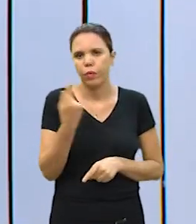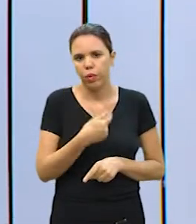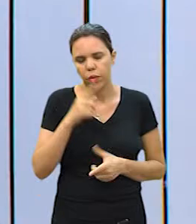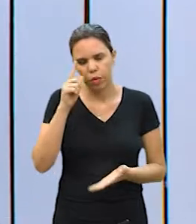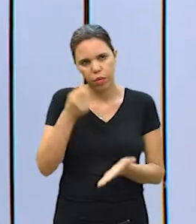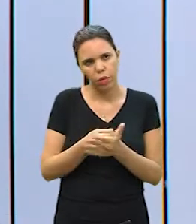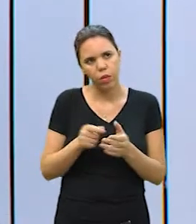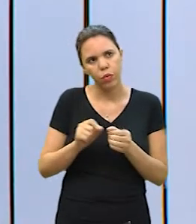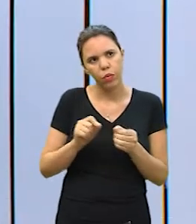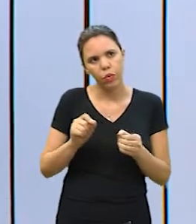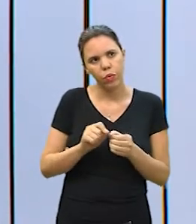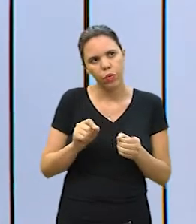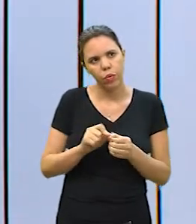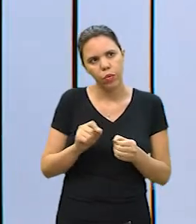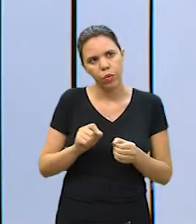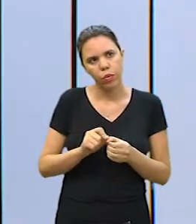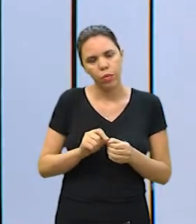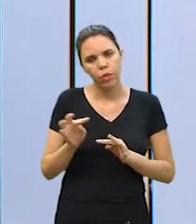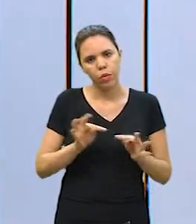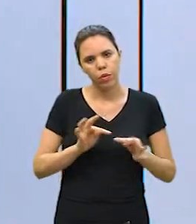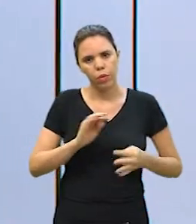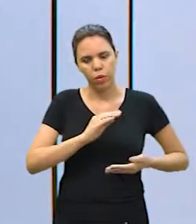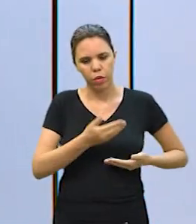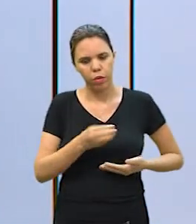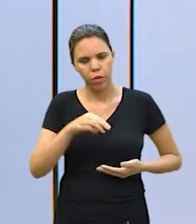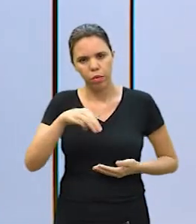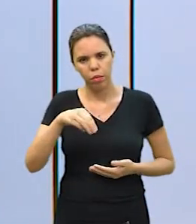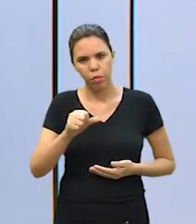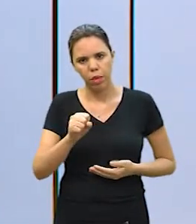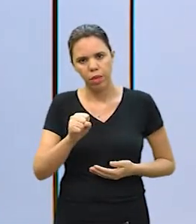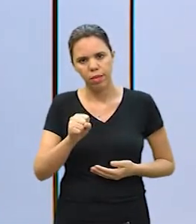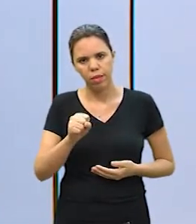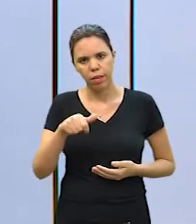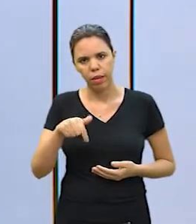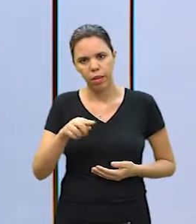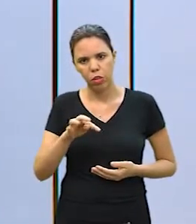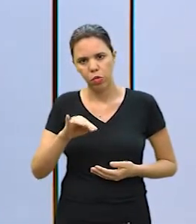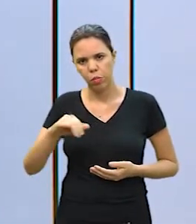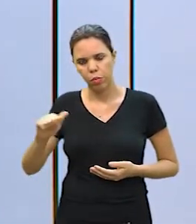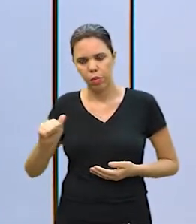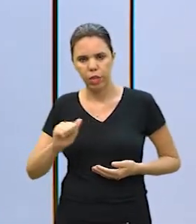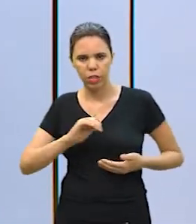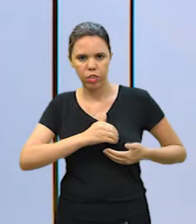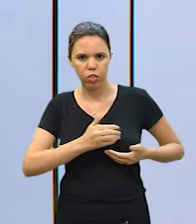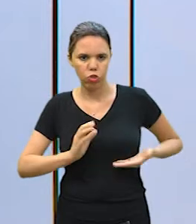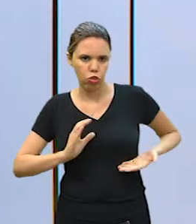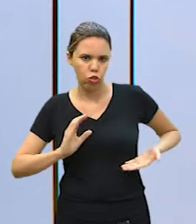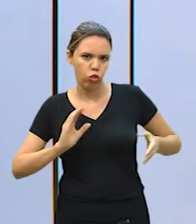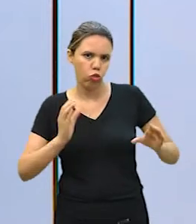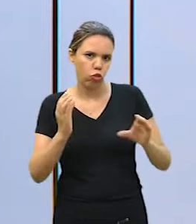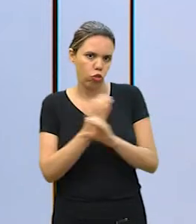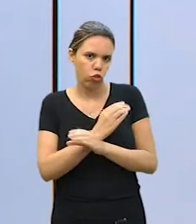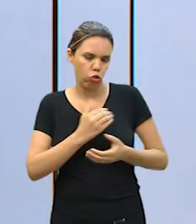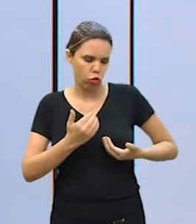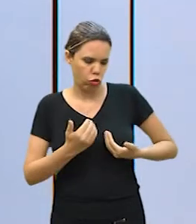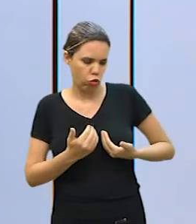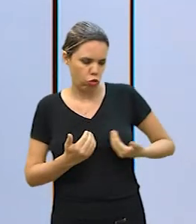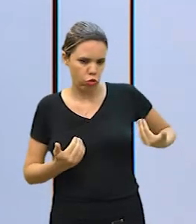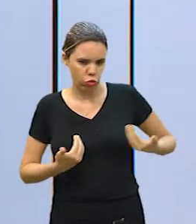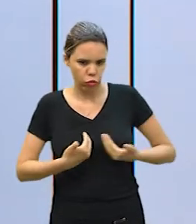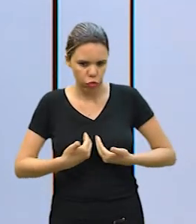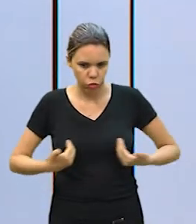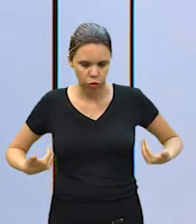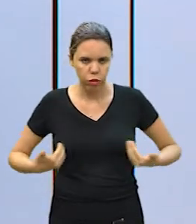nós tomamos uma decisão de fazer uma mastectomia bilateral radical, que ela retirou o seio total, o